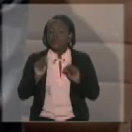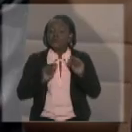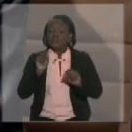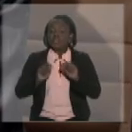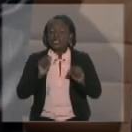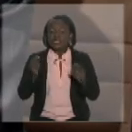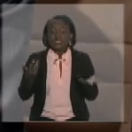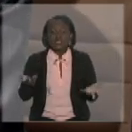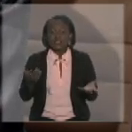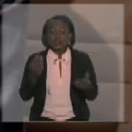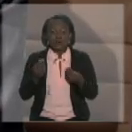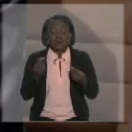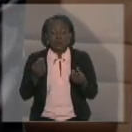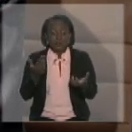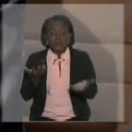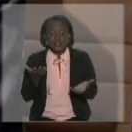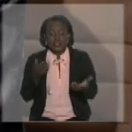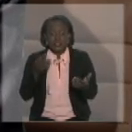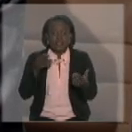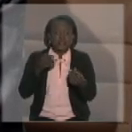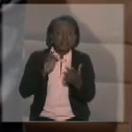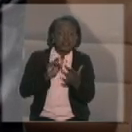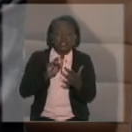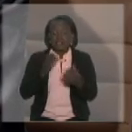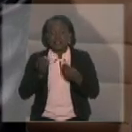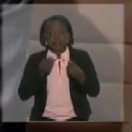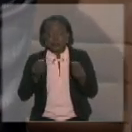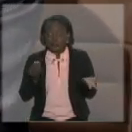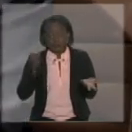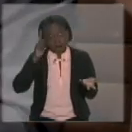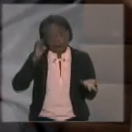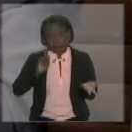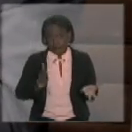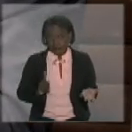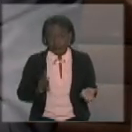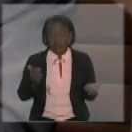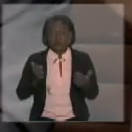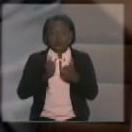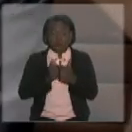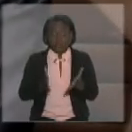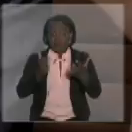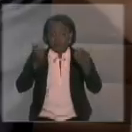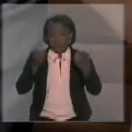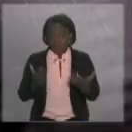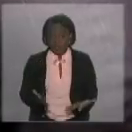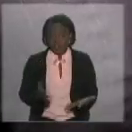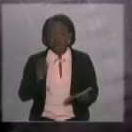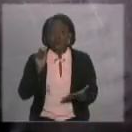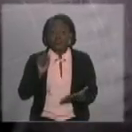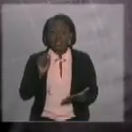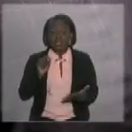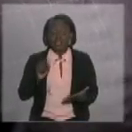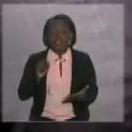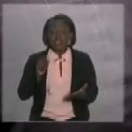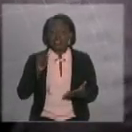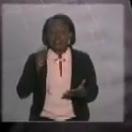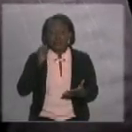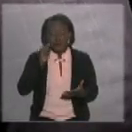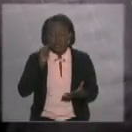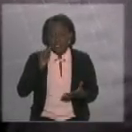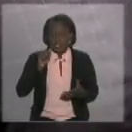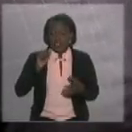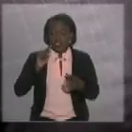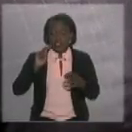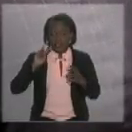exatamente o que é, nem como lidar, enfim, com a situação. Uhum. A gente começar explicando o que é exatamente